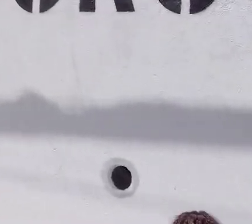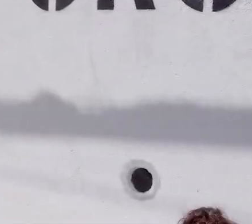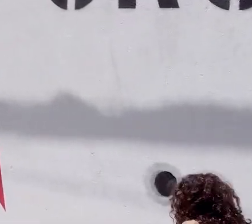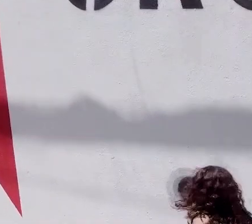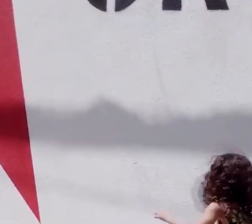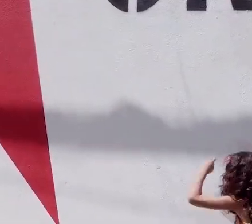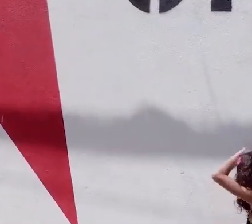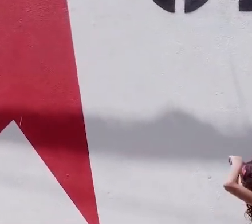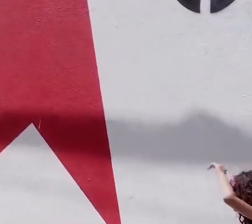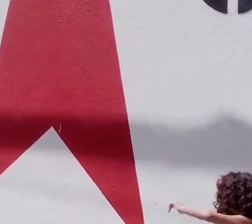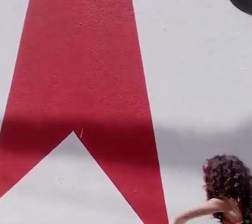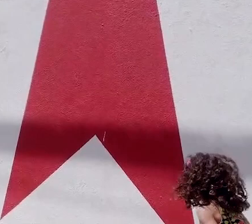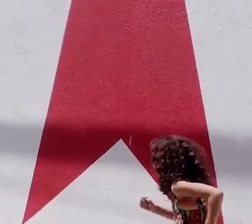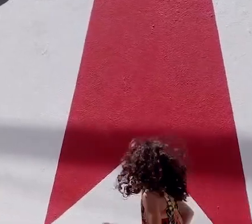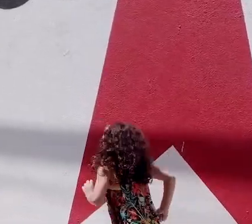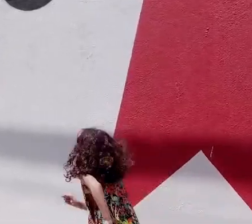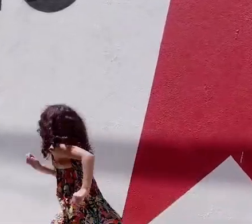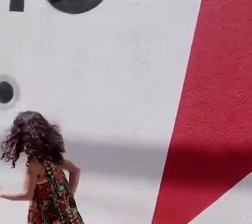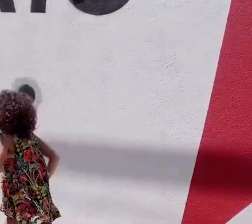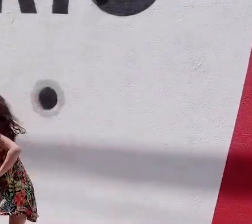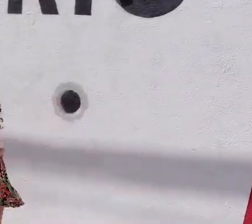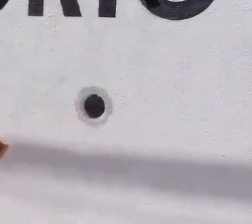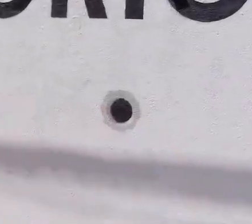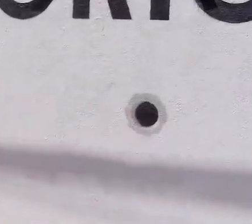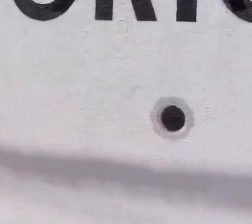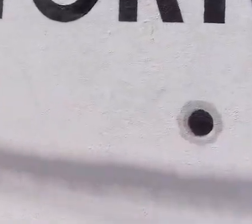pretas, território Uruçumirim.